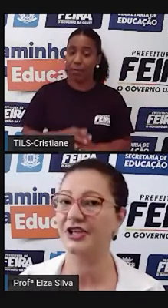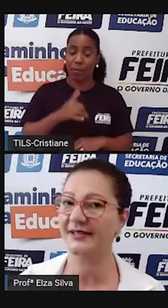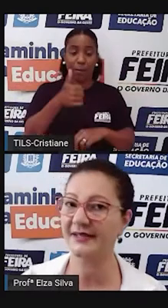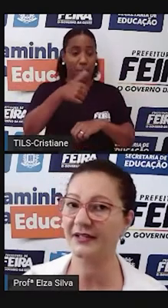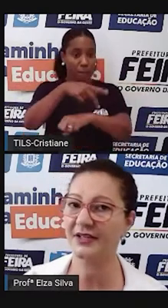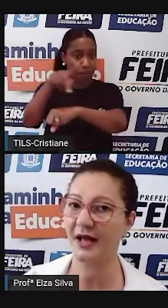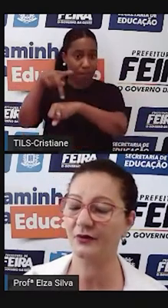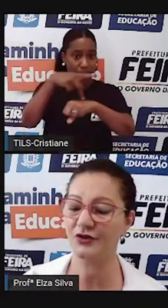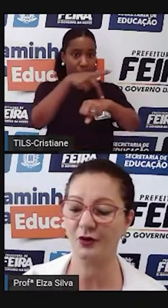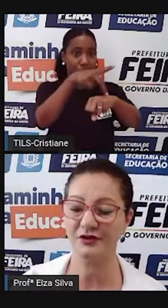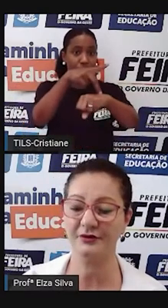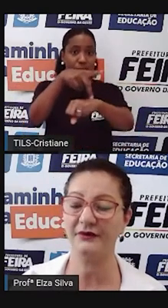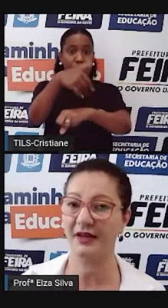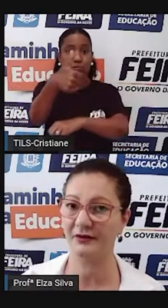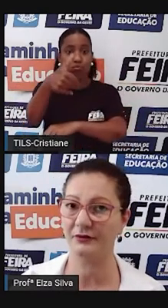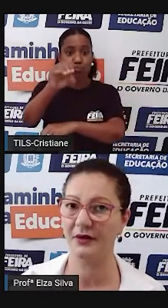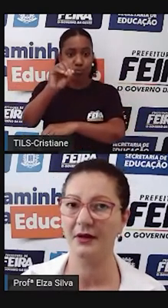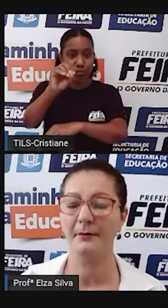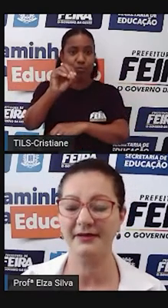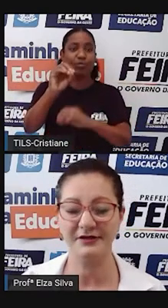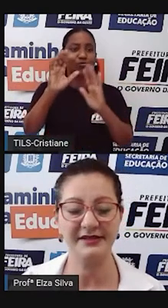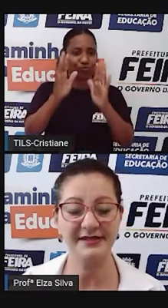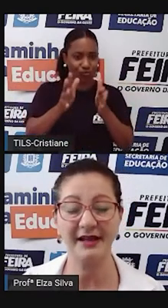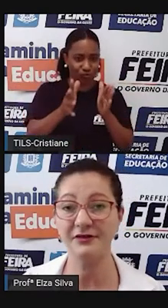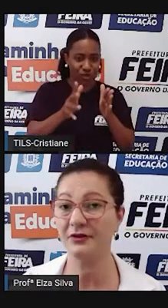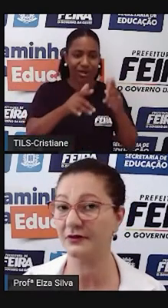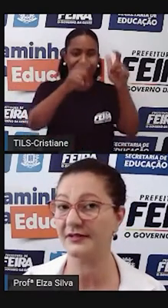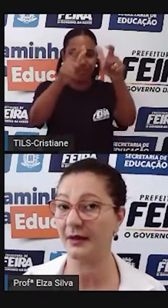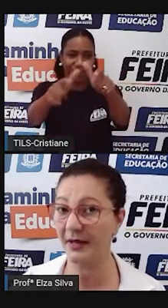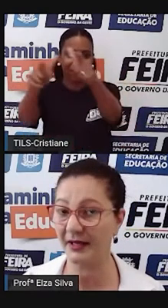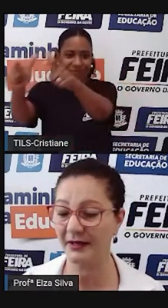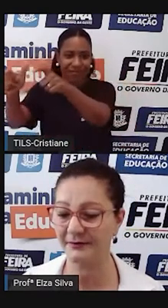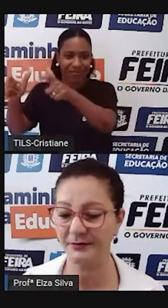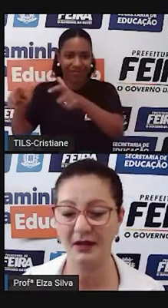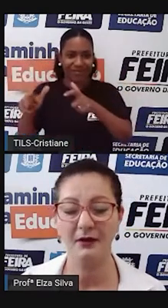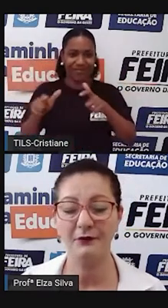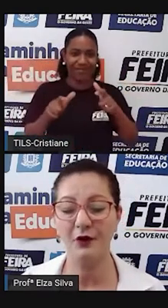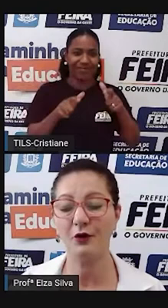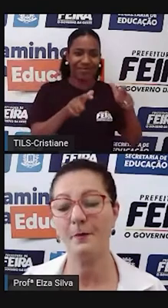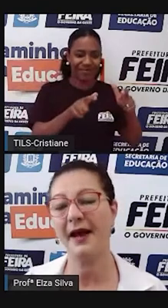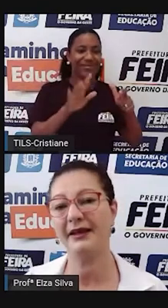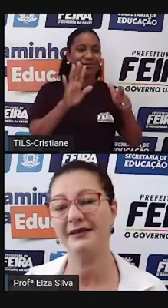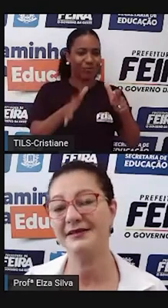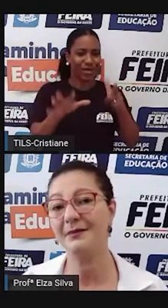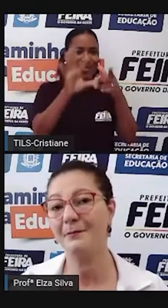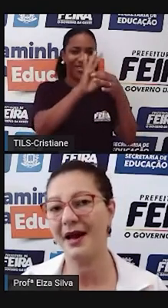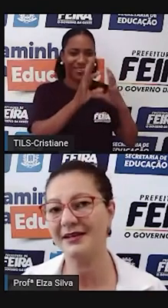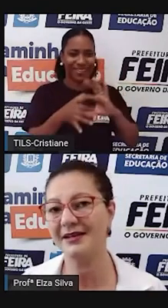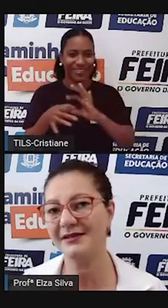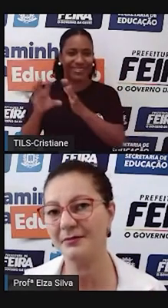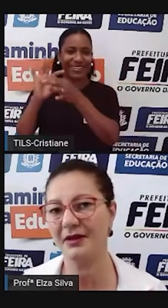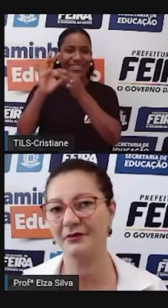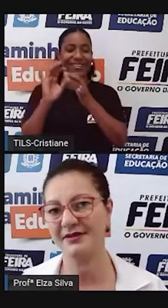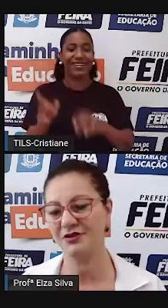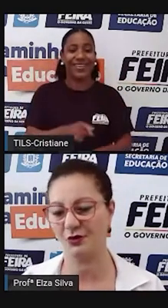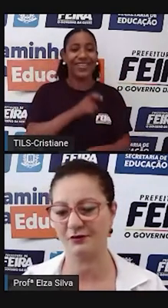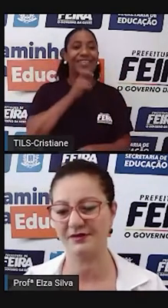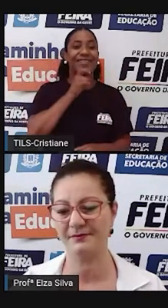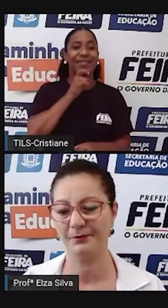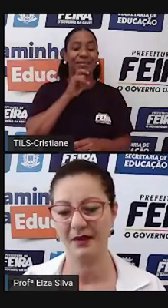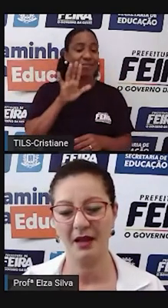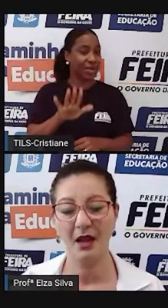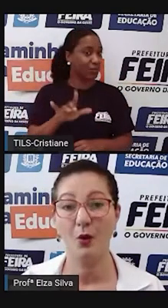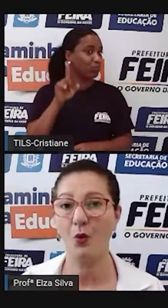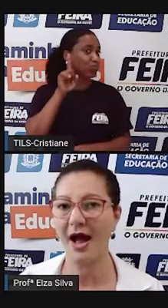10 países já sediaram os Jogos de Inverno, mas os Estados Unidos da América foram o país que mais receberam esses